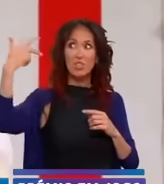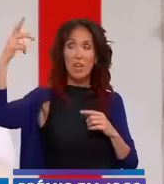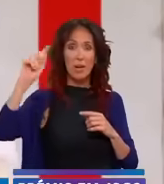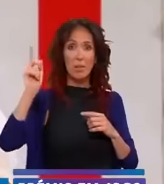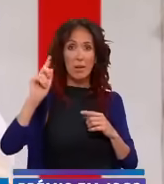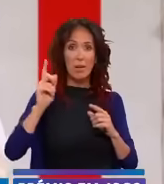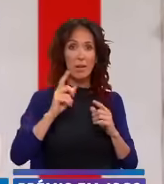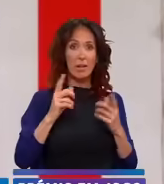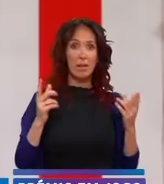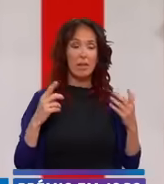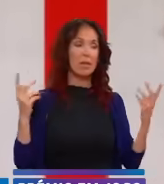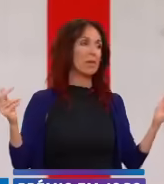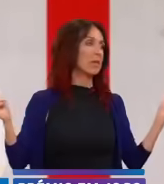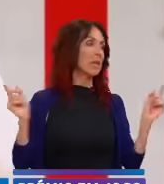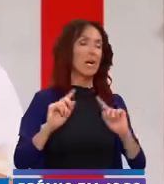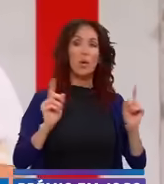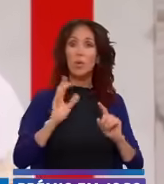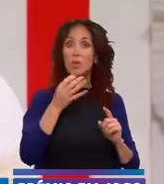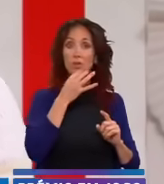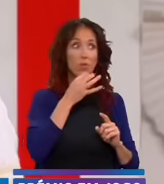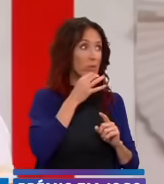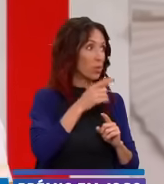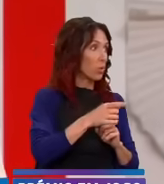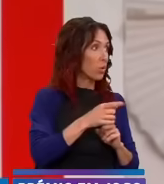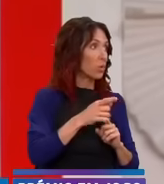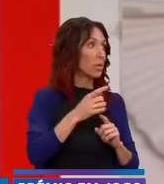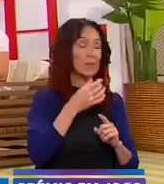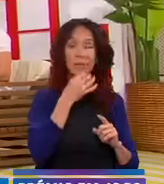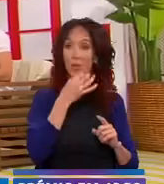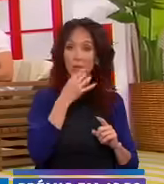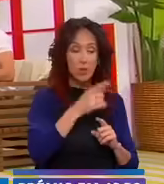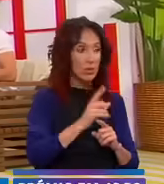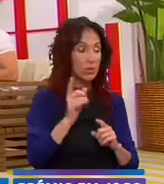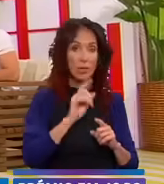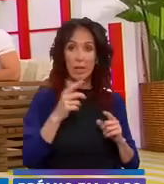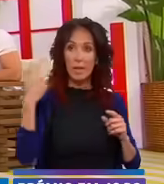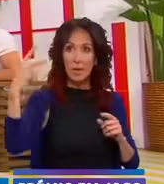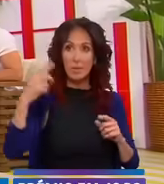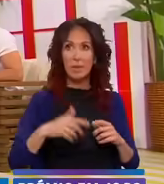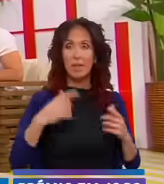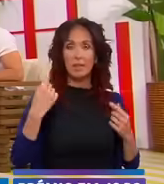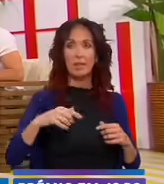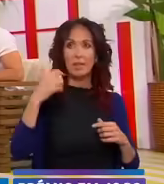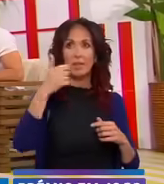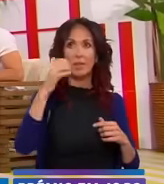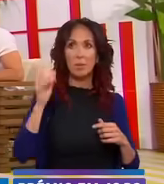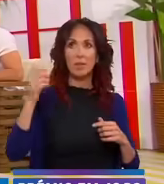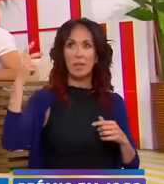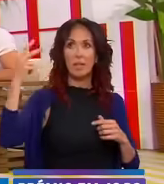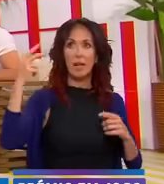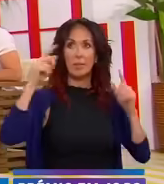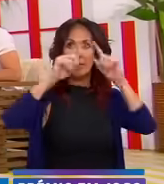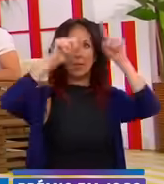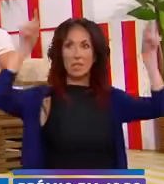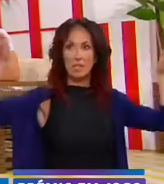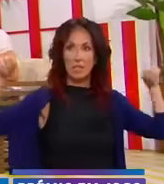dizer. Ah, quer dizer, um está a olhar, não, a olhar assim, tudo para as câmaras. Oh, Cláudio, opa, olha assim, uma coisa. Deus, então, ela sabe que tem 50 câmaras apontadas a ela neste momento, só